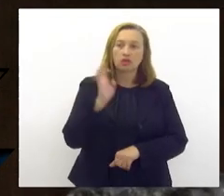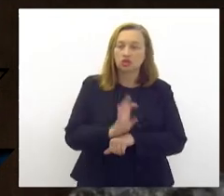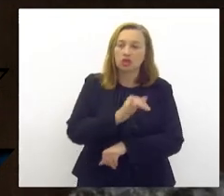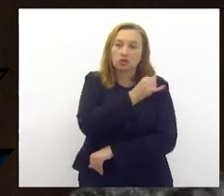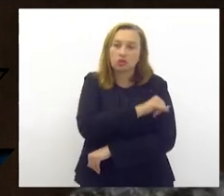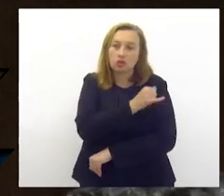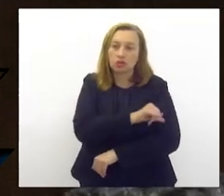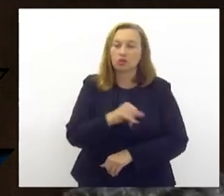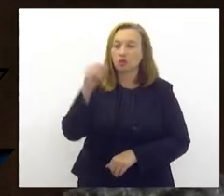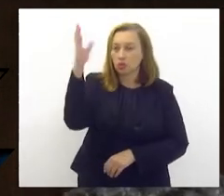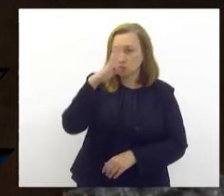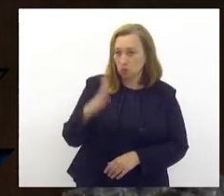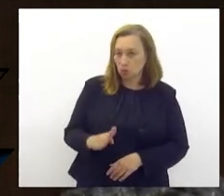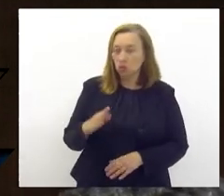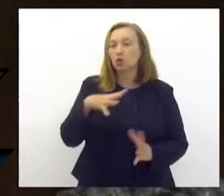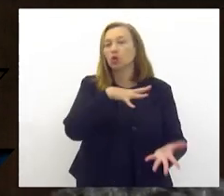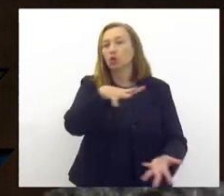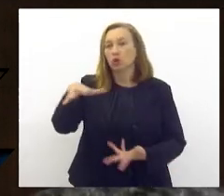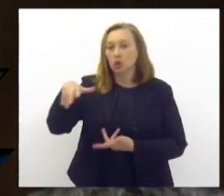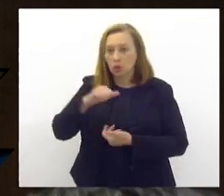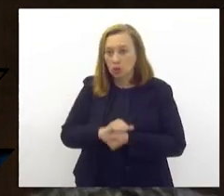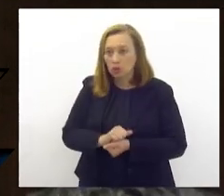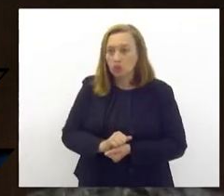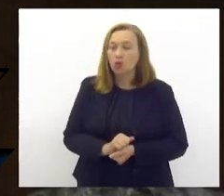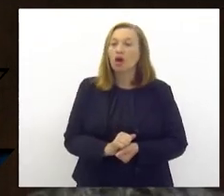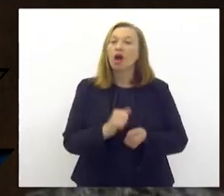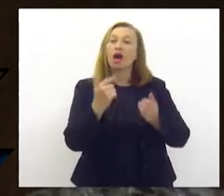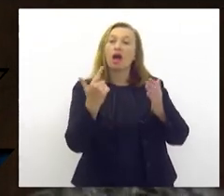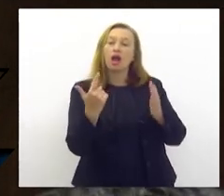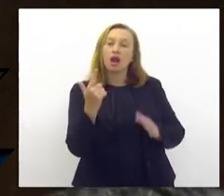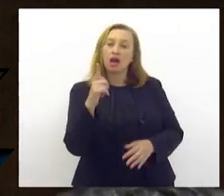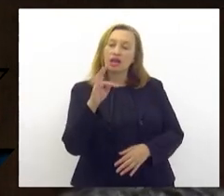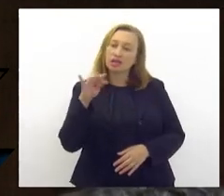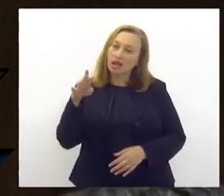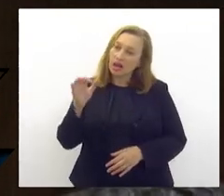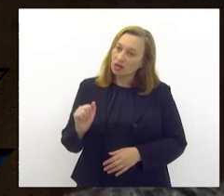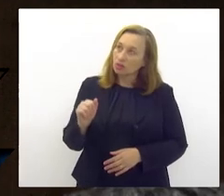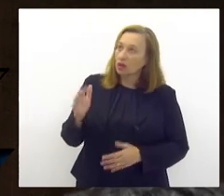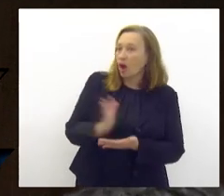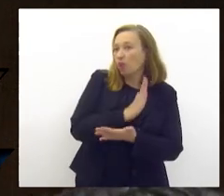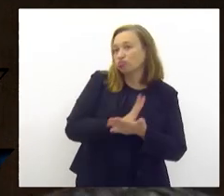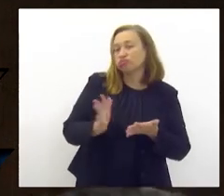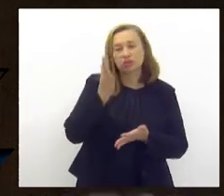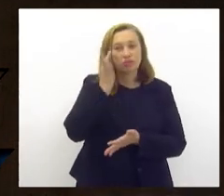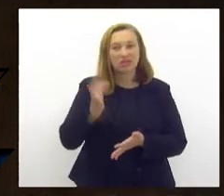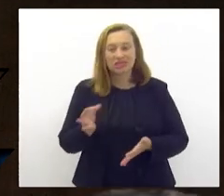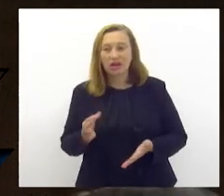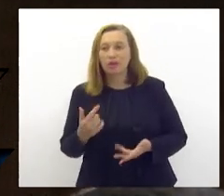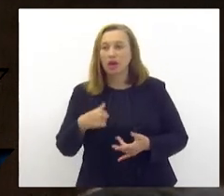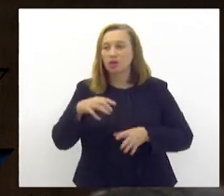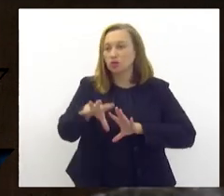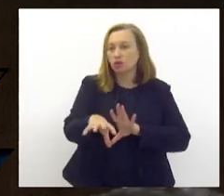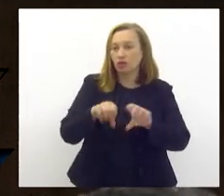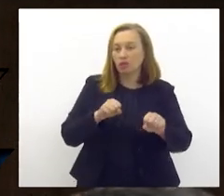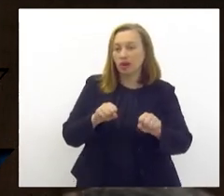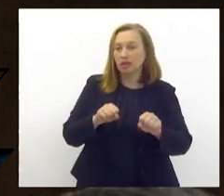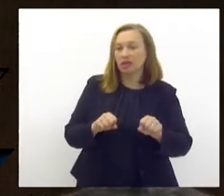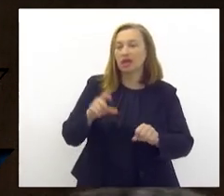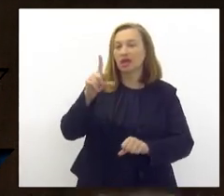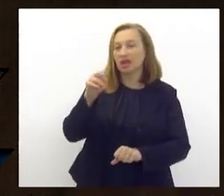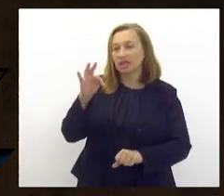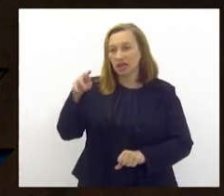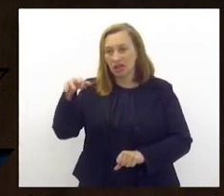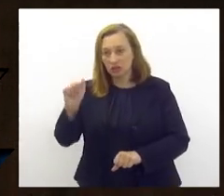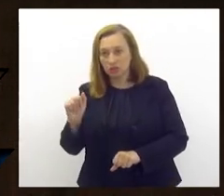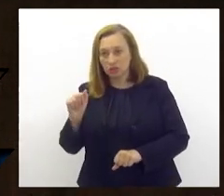Estado do Rio de Janeiro, do Brasil, do mundo. A literatura, talvez muitos não saibam, eu sou formada em literatura, tenho mestrado e doutorado